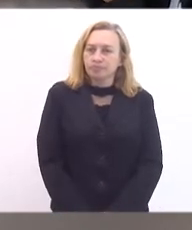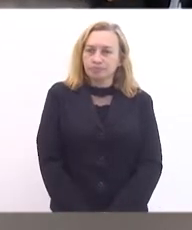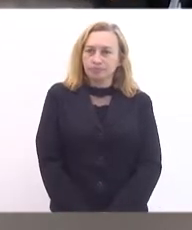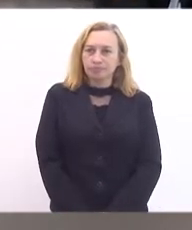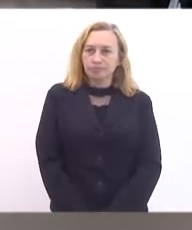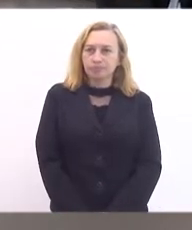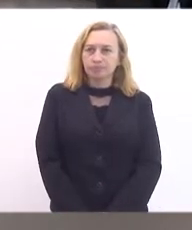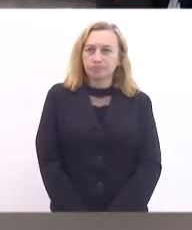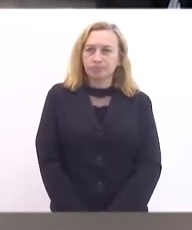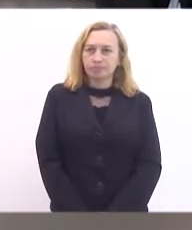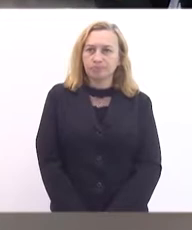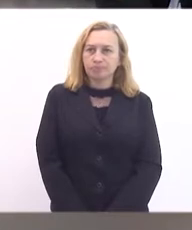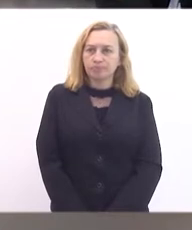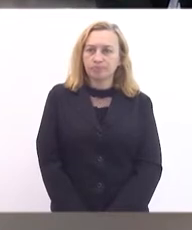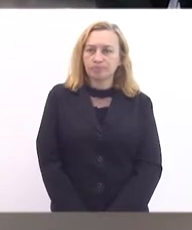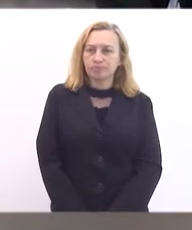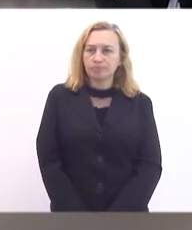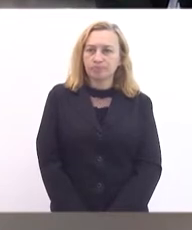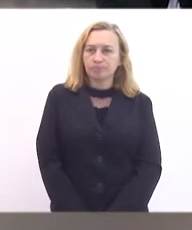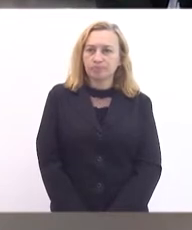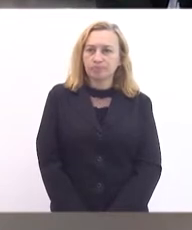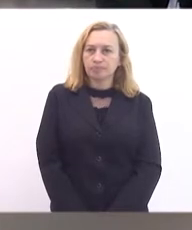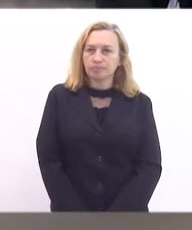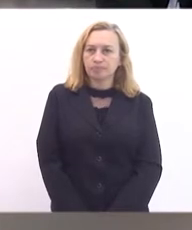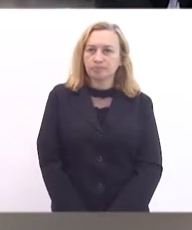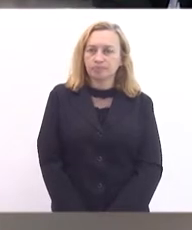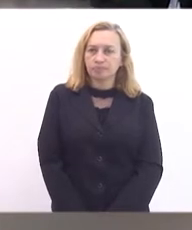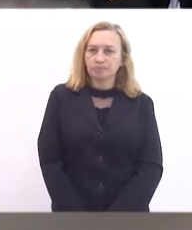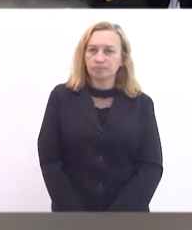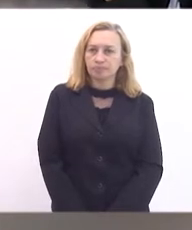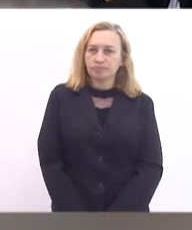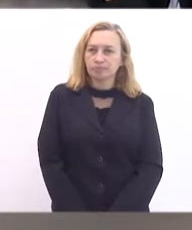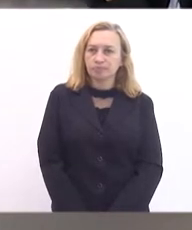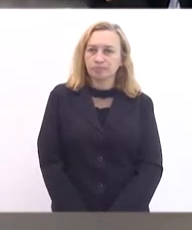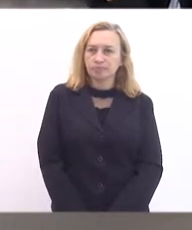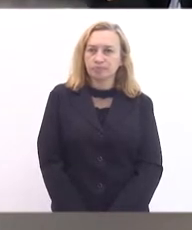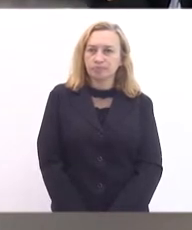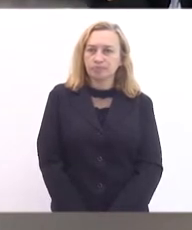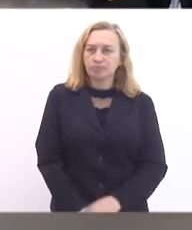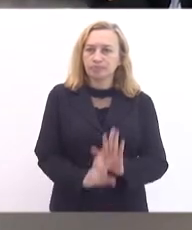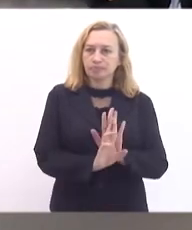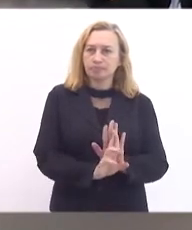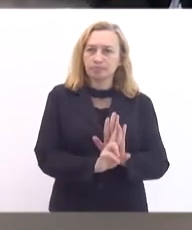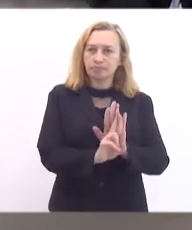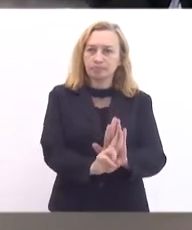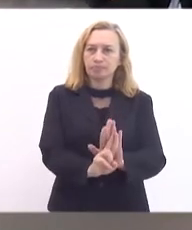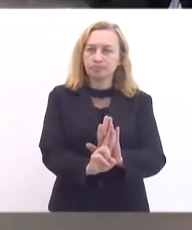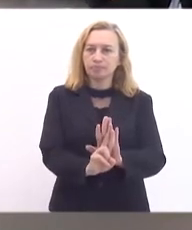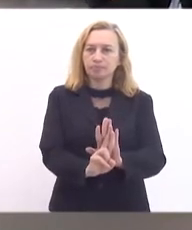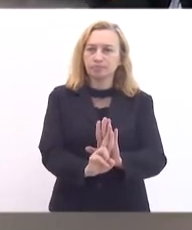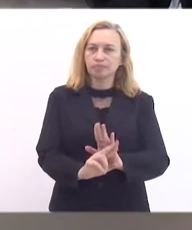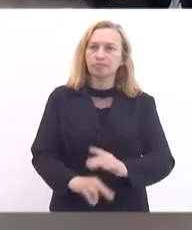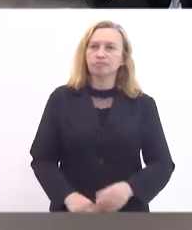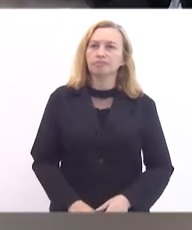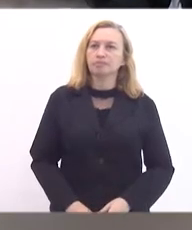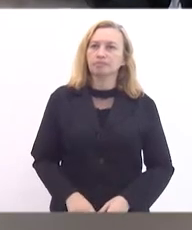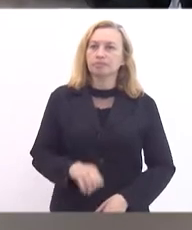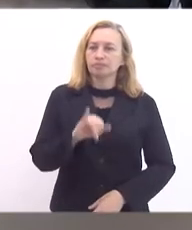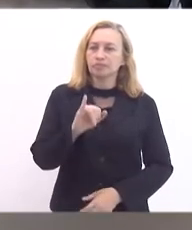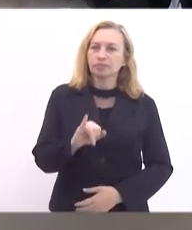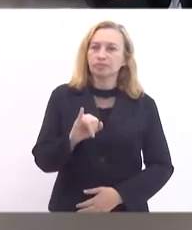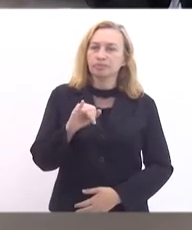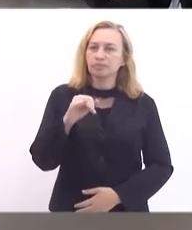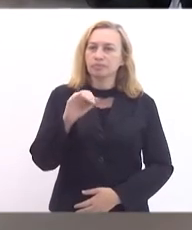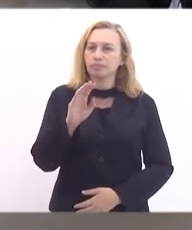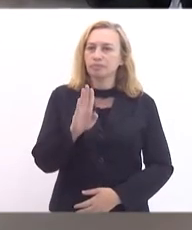o presidente e representando e o ibpp